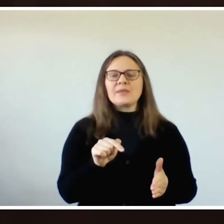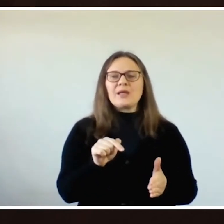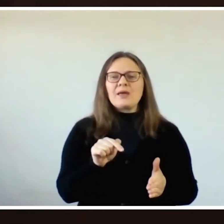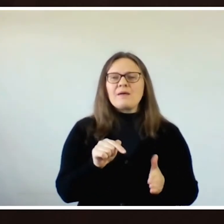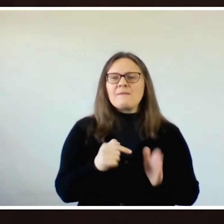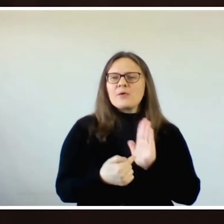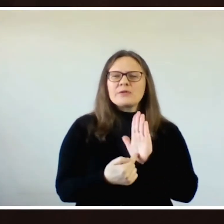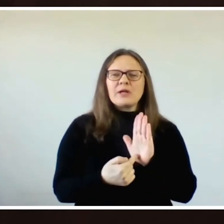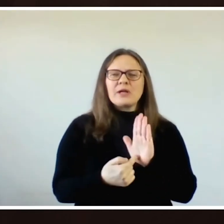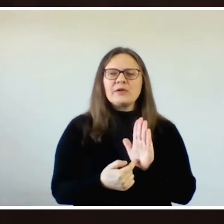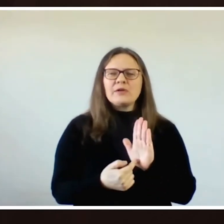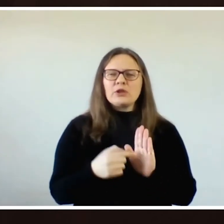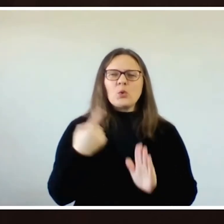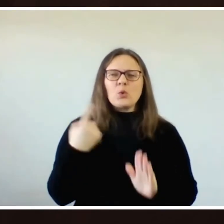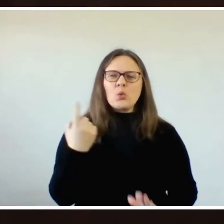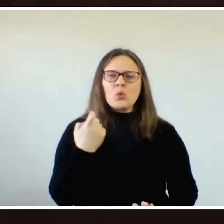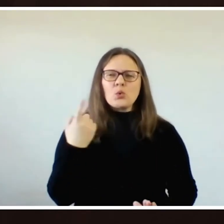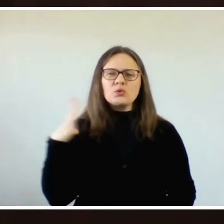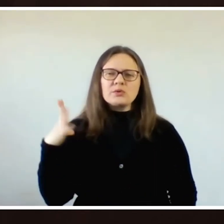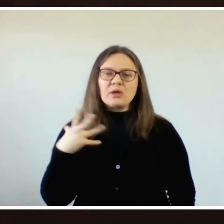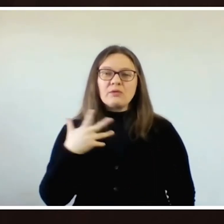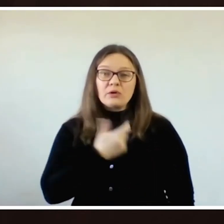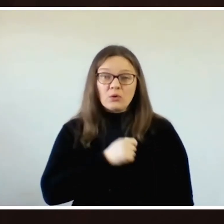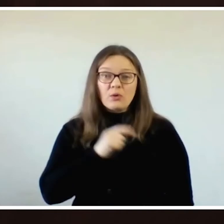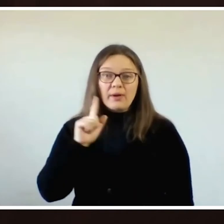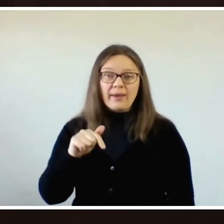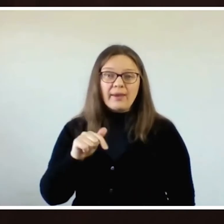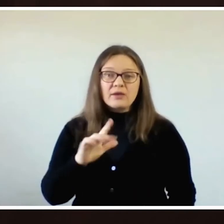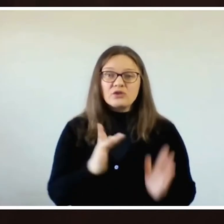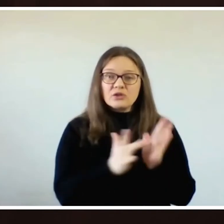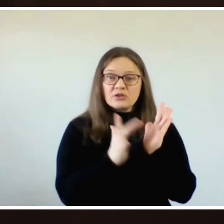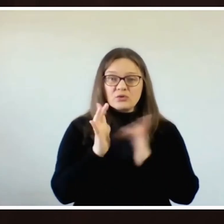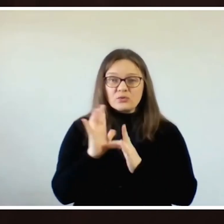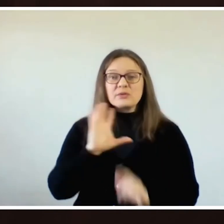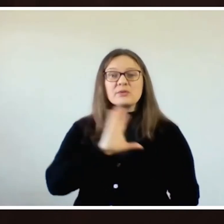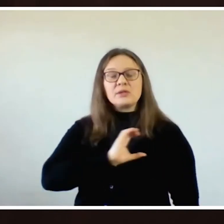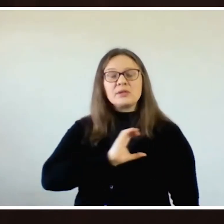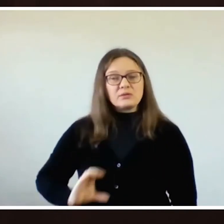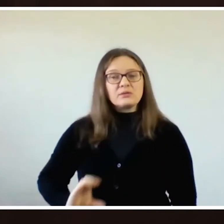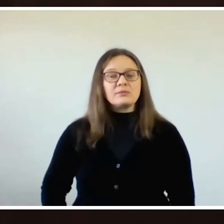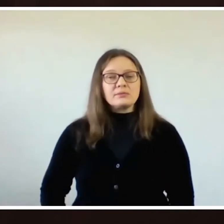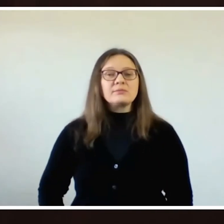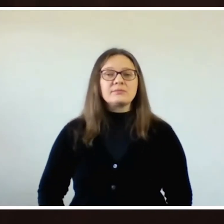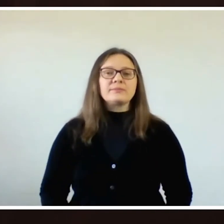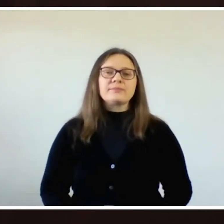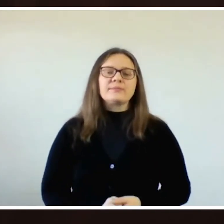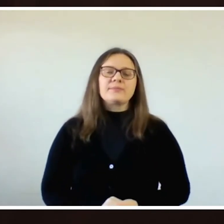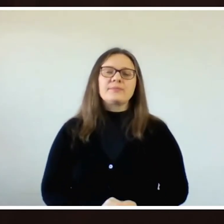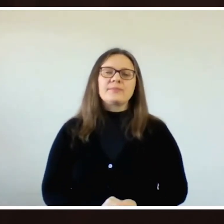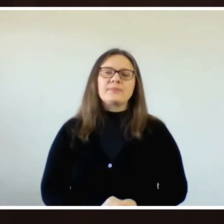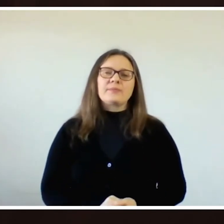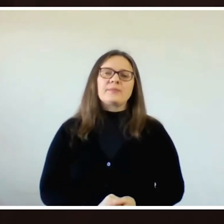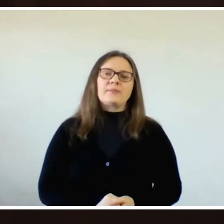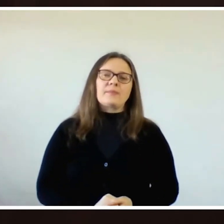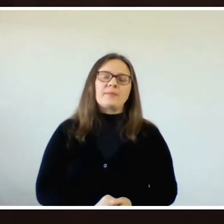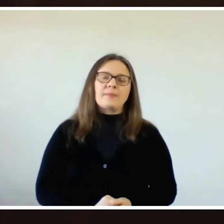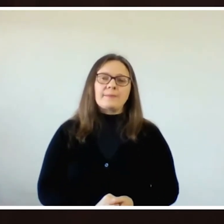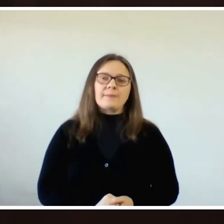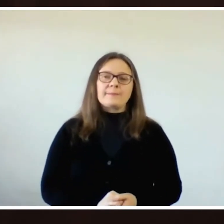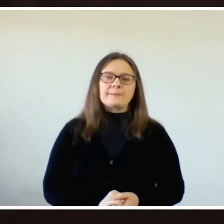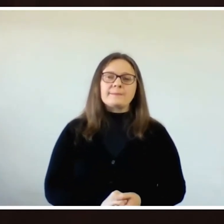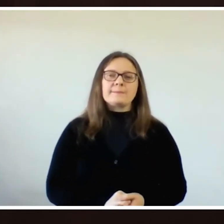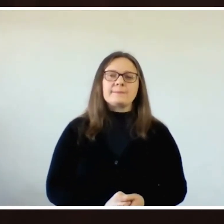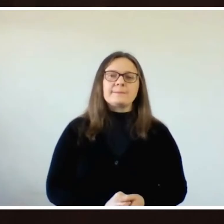as Escrituras eram reconhecidas como a palavra de Deus. Isso foi coisa boa, né, nesse tempo. Então aí, vamos falar um pouco